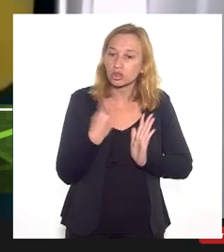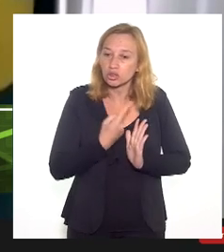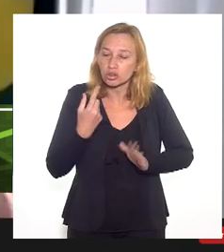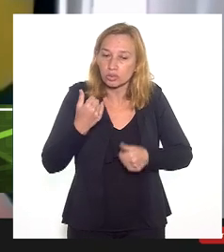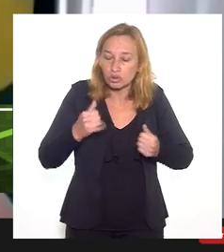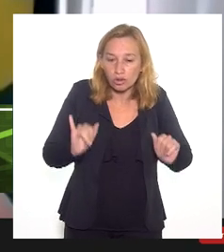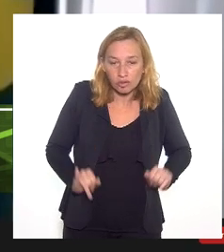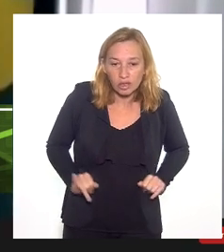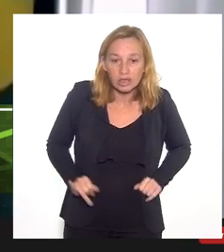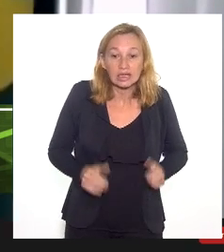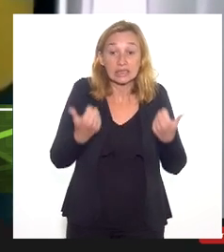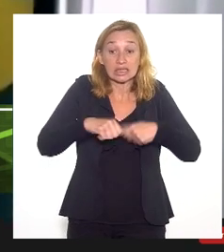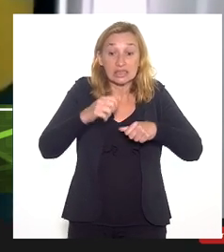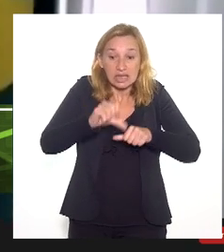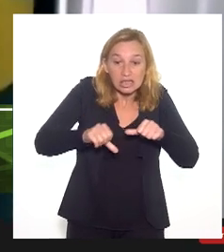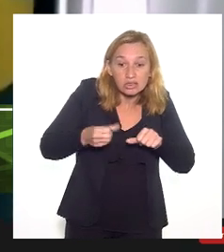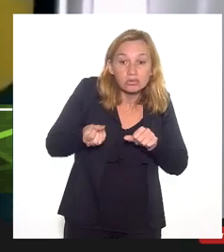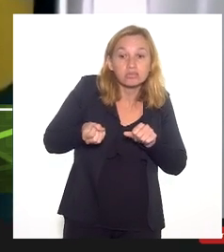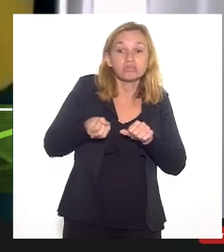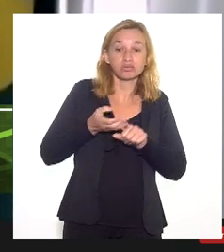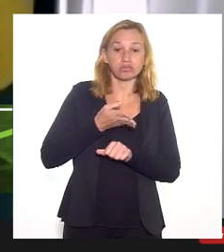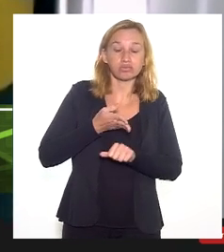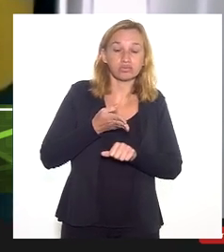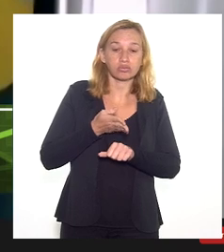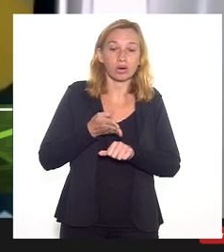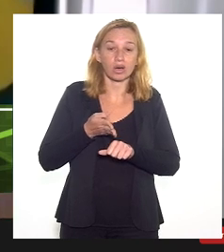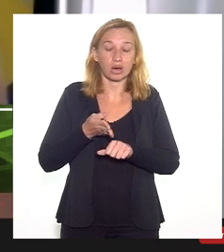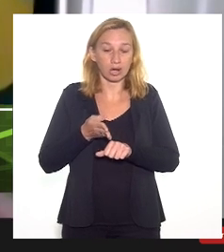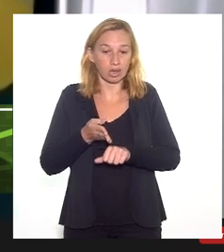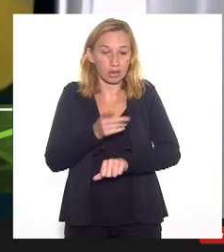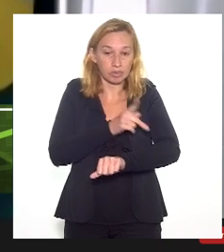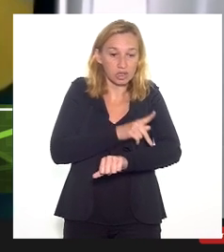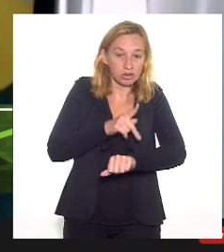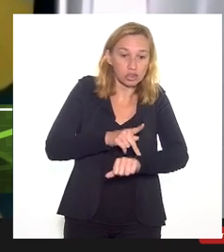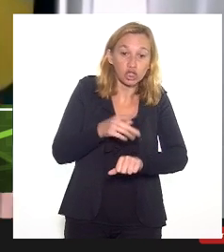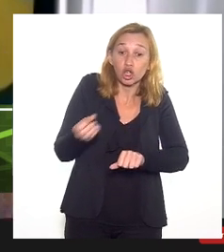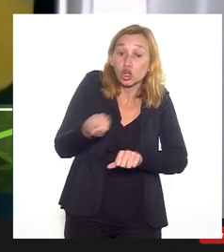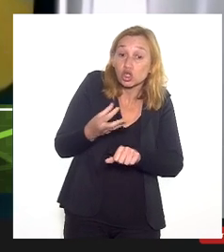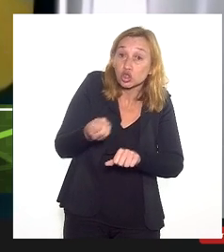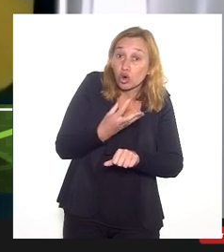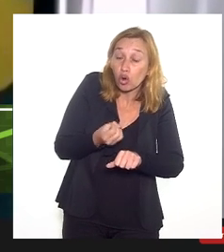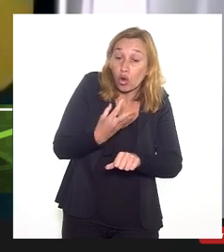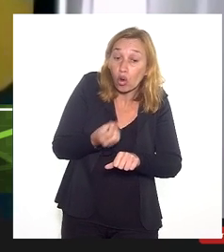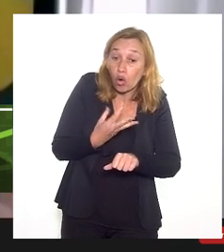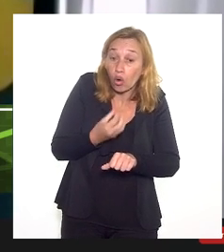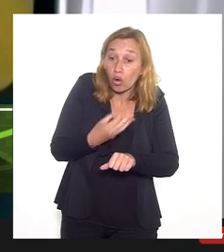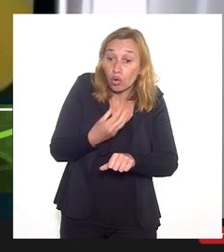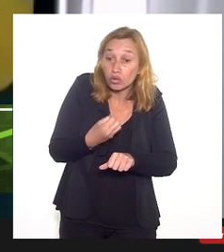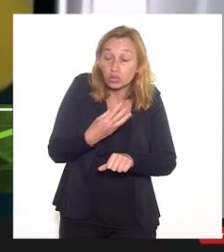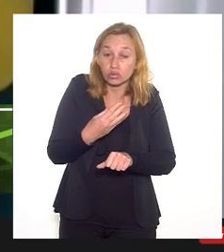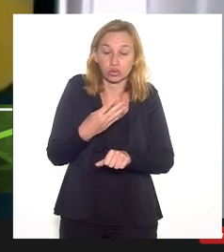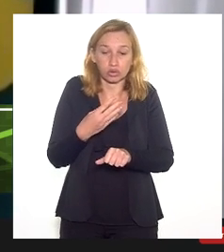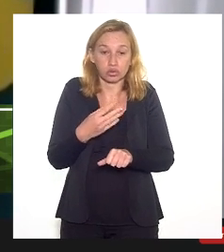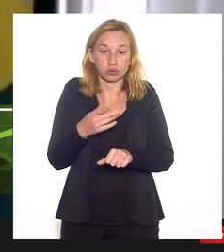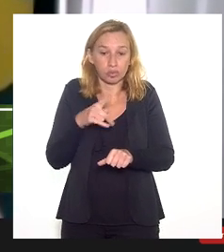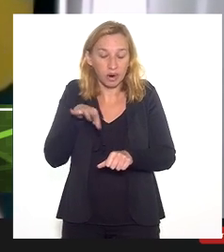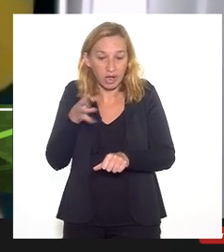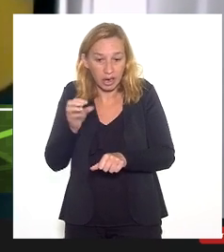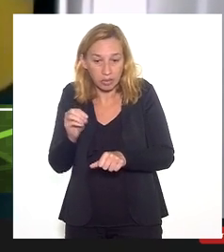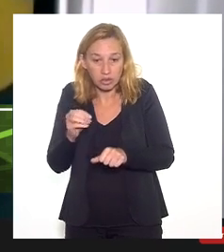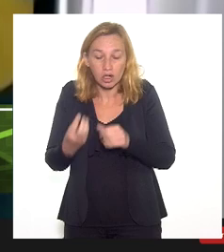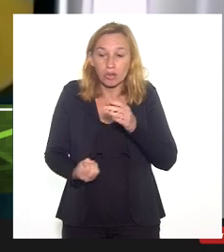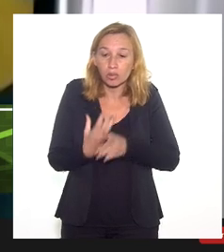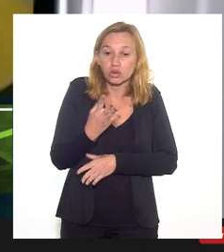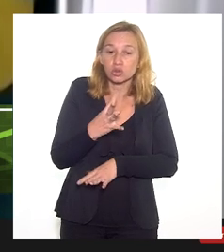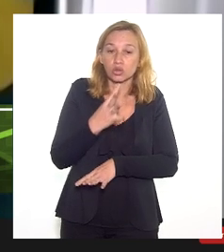a necessidade de reinventar a pedagogia por assim dizer novos digamos novos parâmetros epistemológicos até para produzir